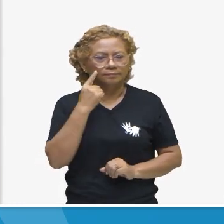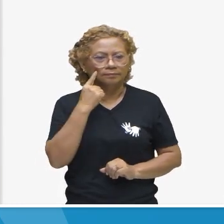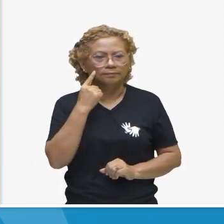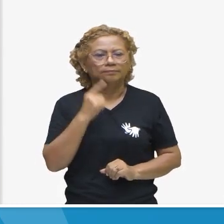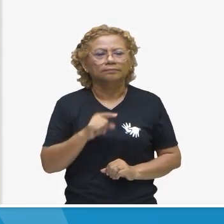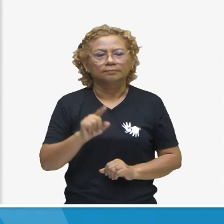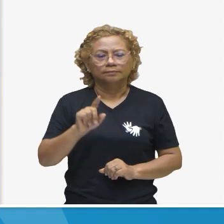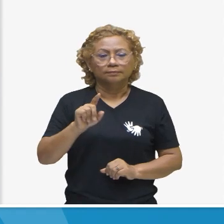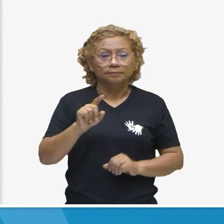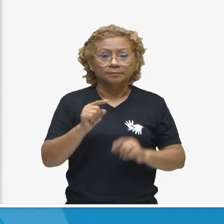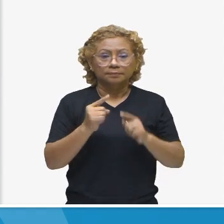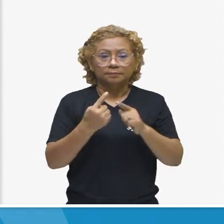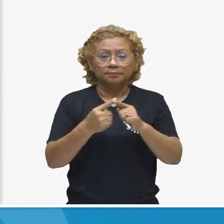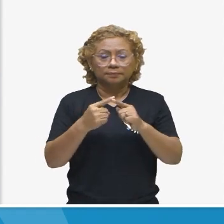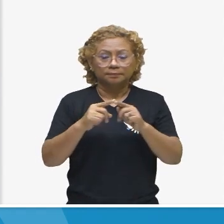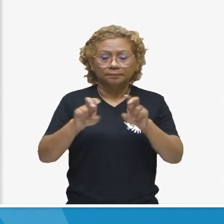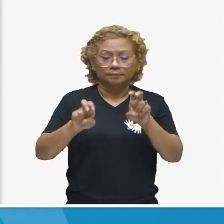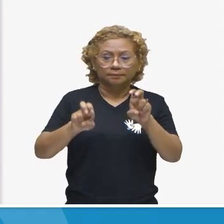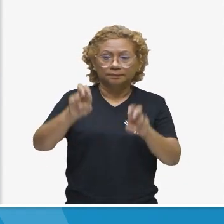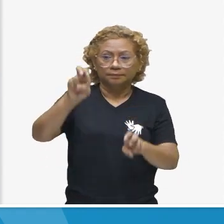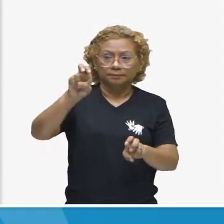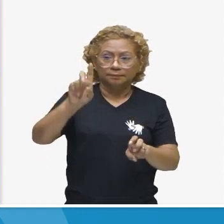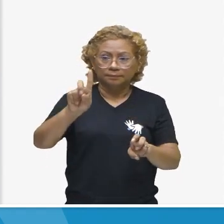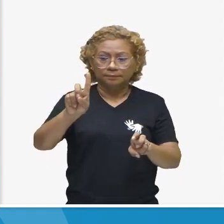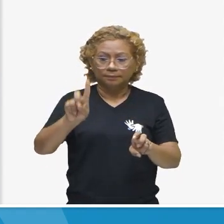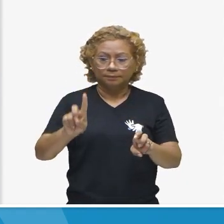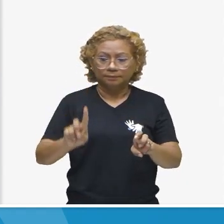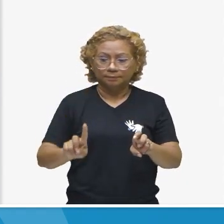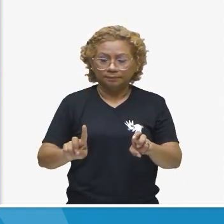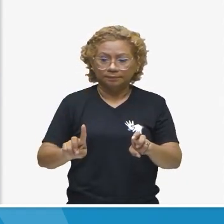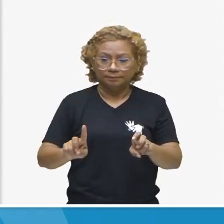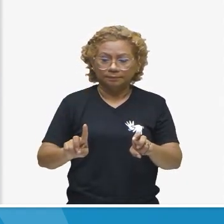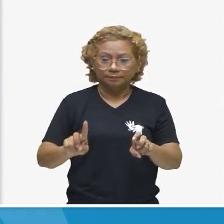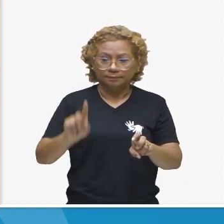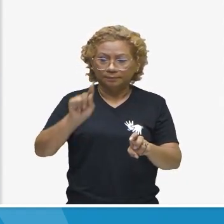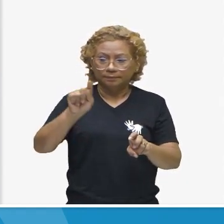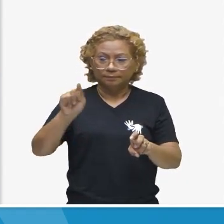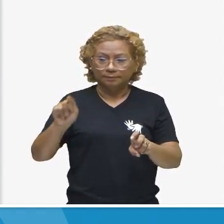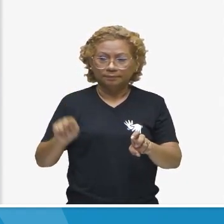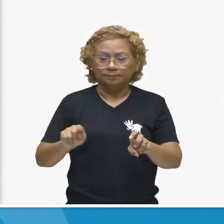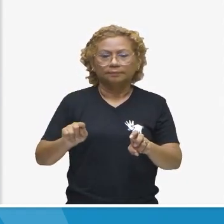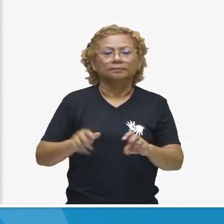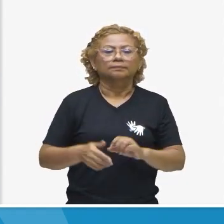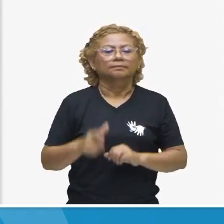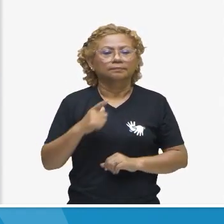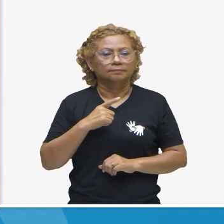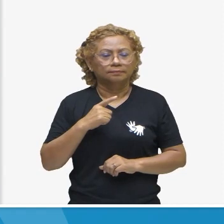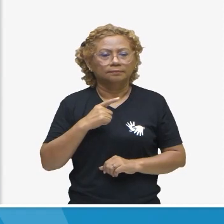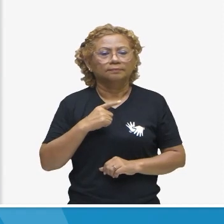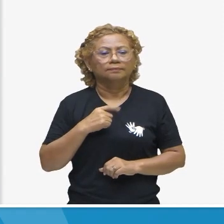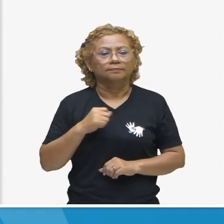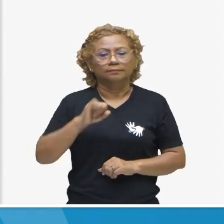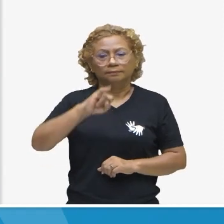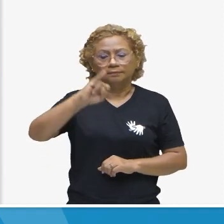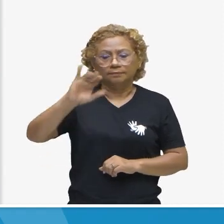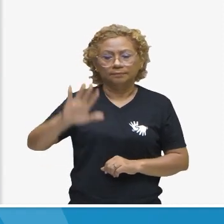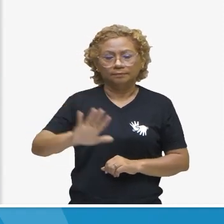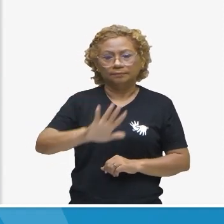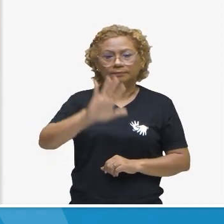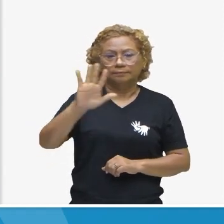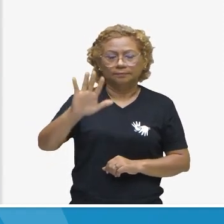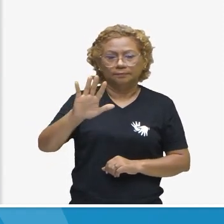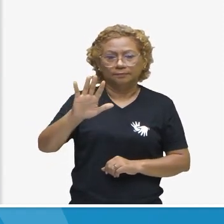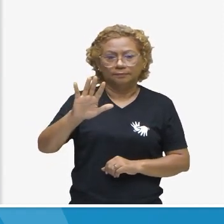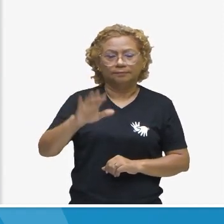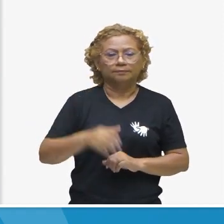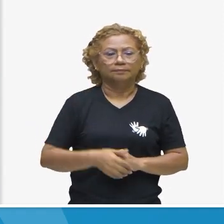letra B será justamente dois traços. Esses dois traços são as sombras que a gente vai ver